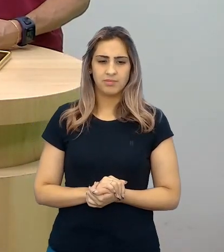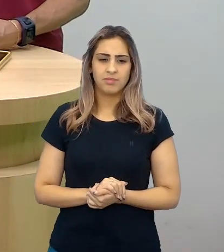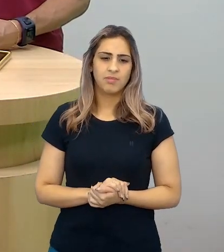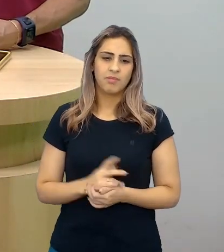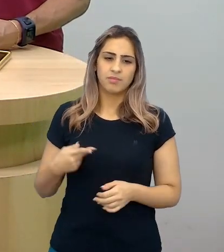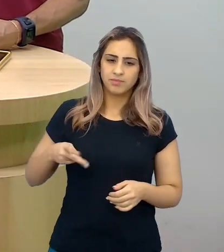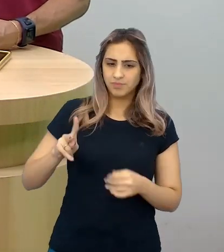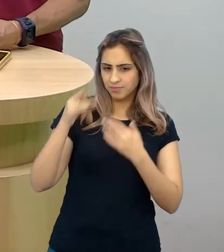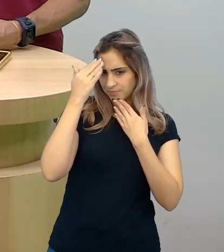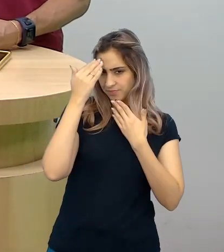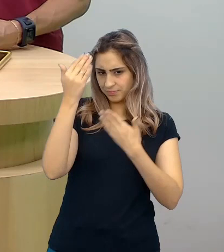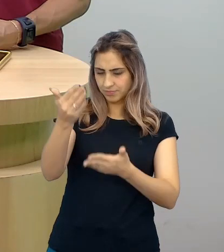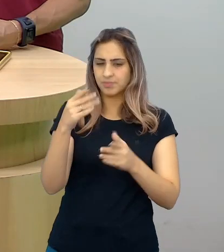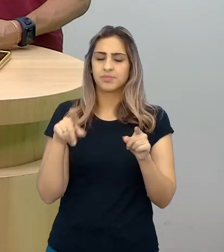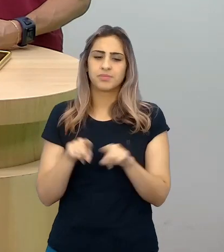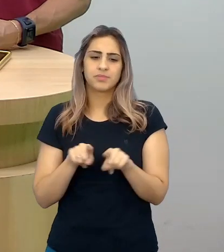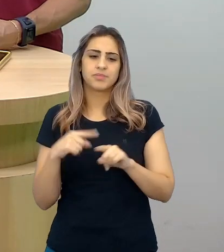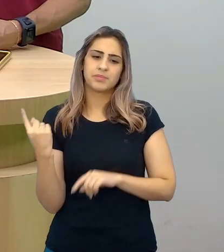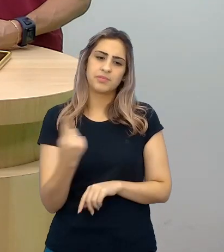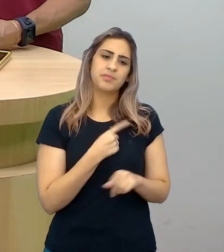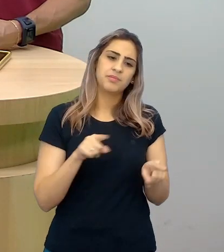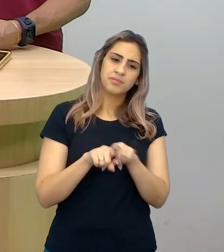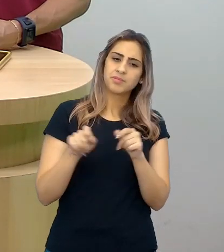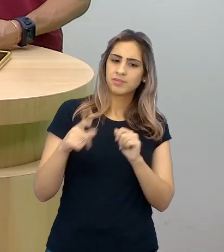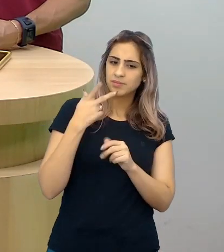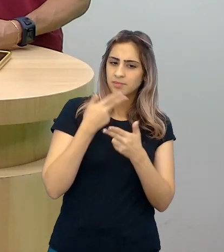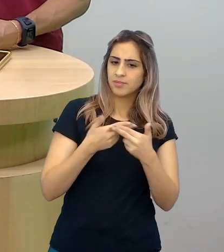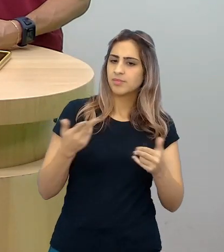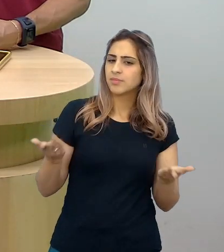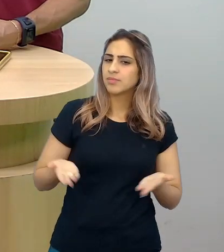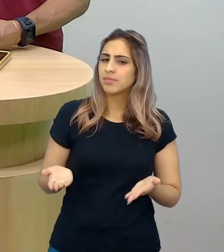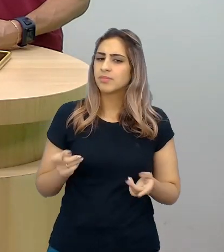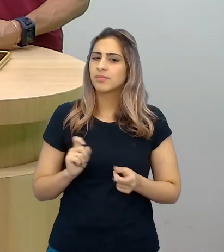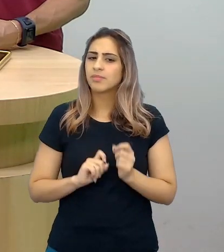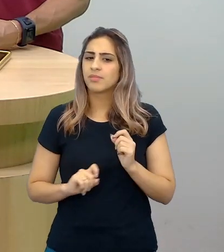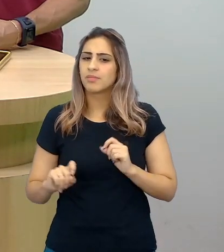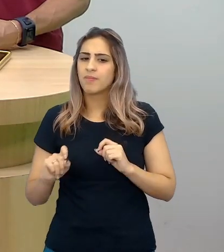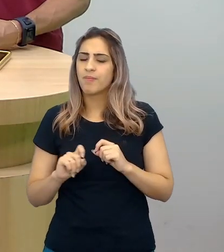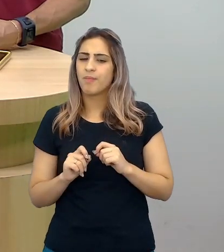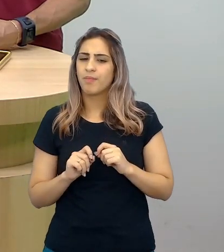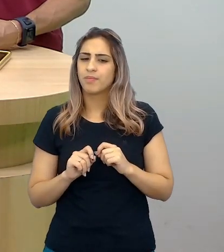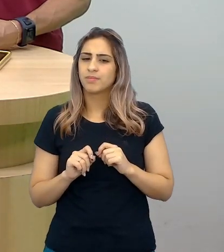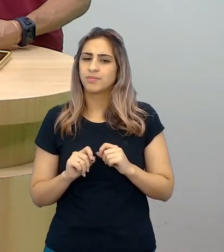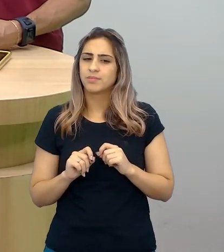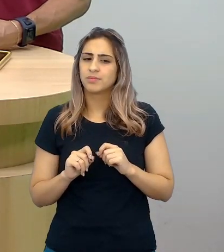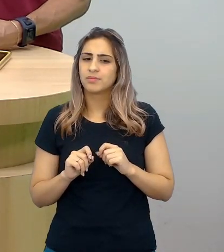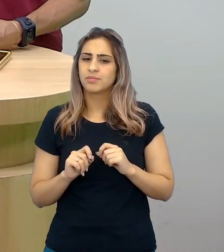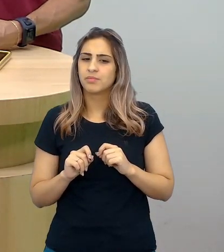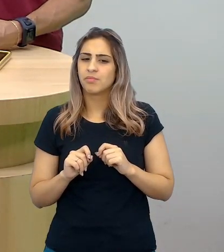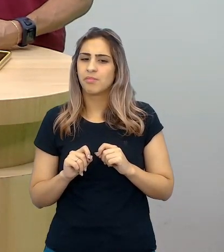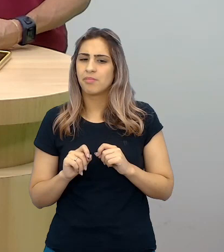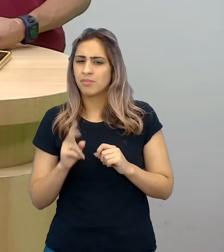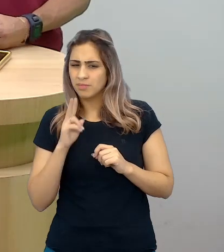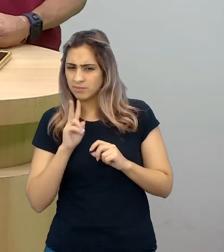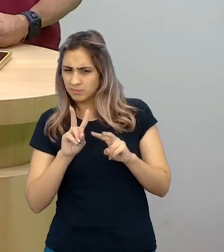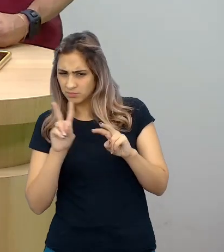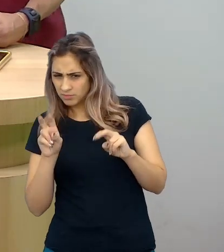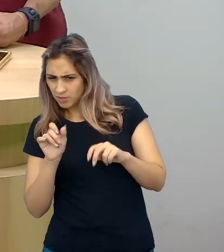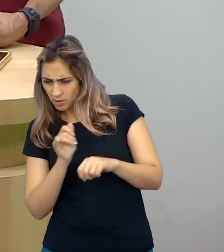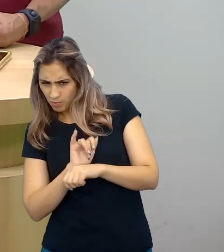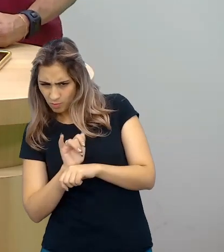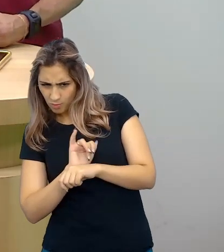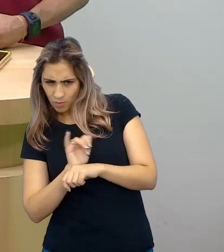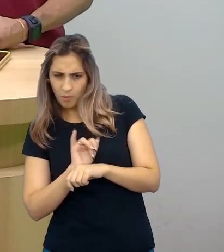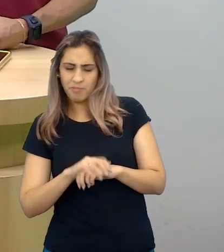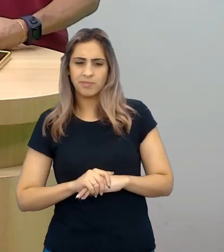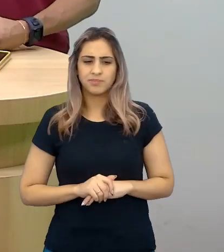então sempre agradecer. E além disso, a gente tem que falar de mais uma coisa hoje. Ah, é? É, daquela coisa antirracista. O que era? Um canal no YouTube? É, o canal no YouTube. Ah,